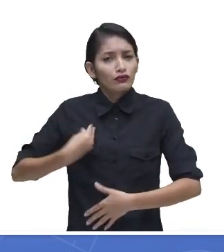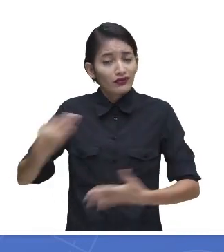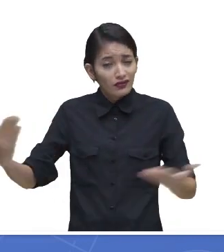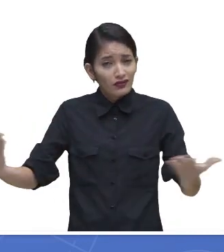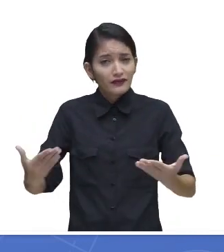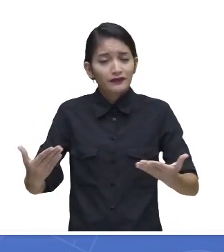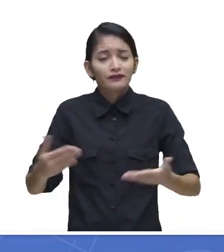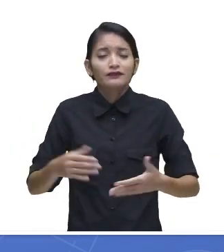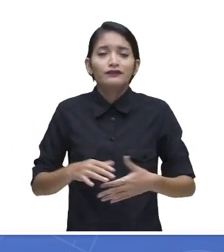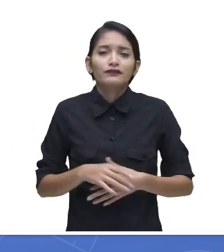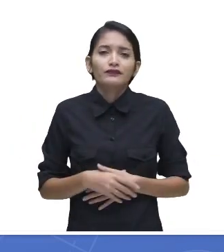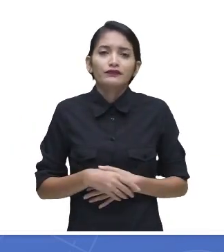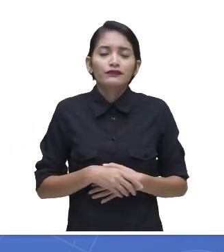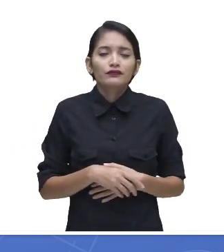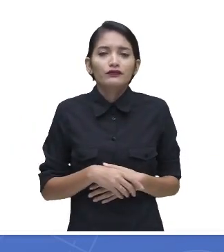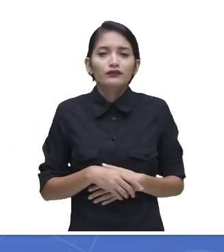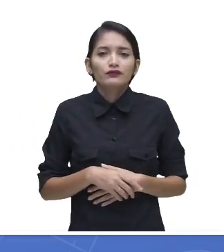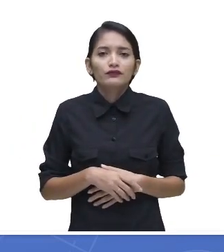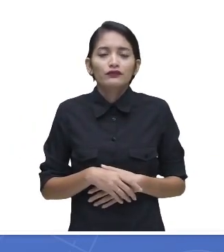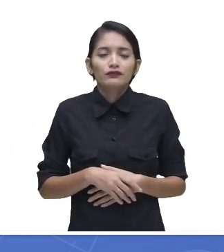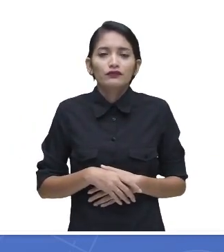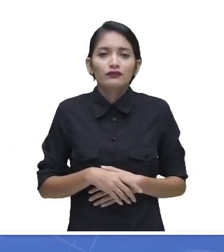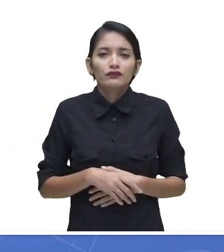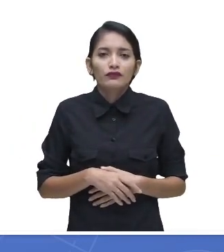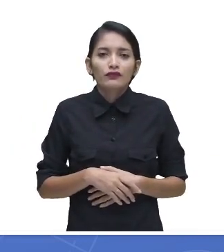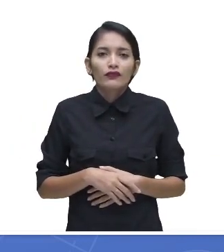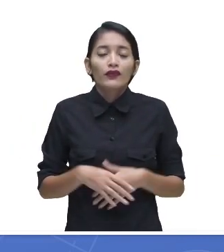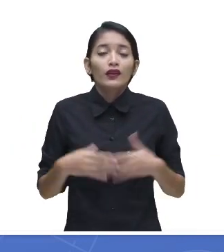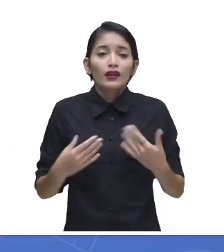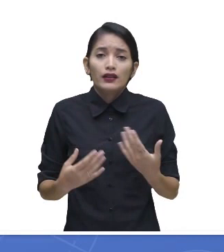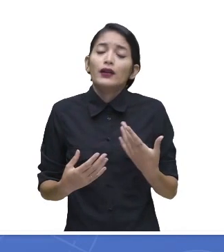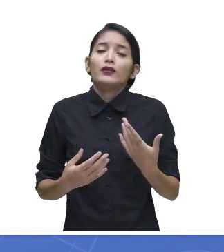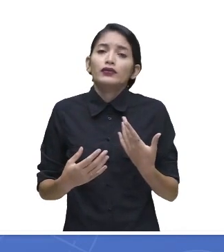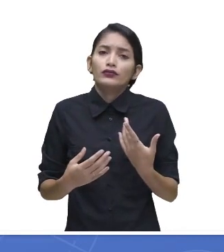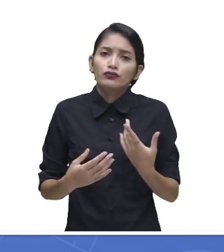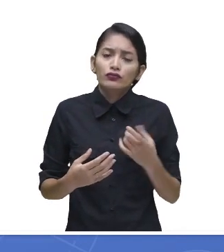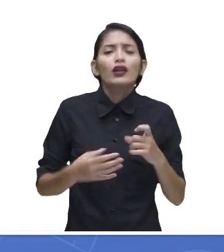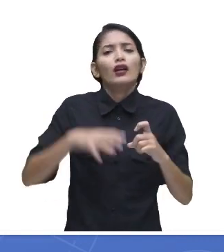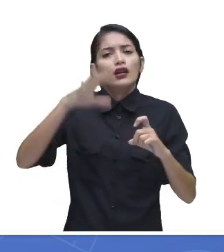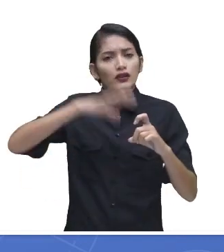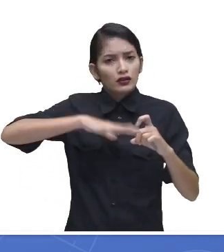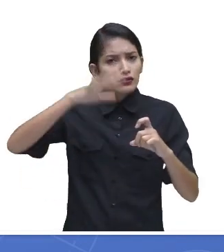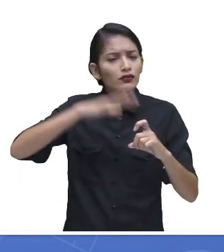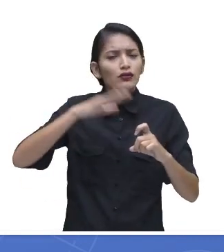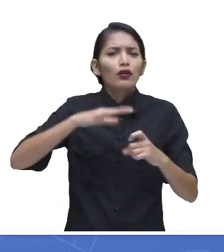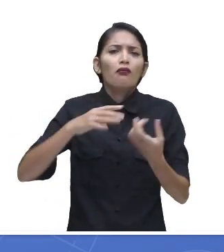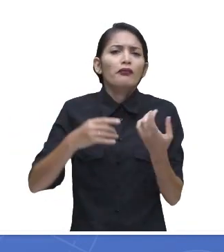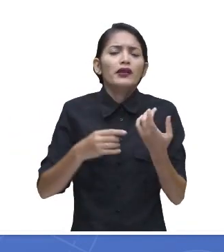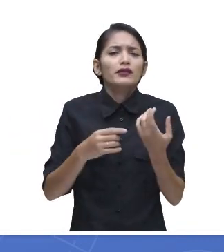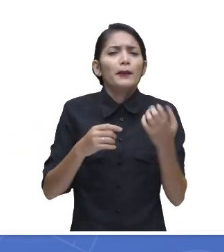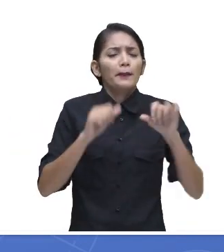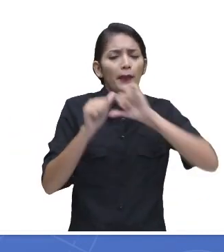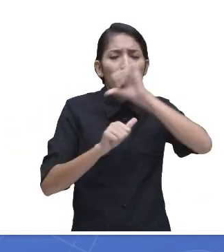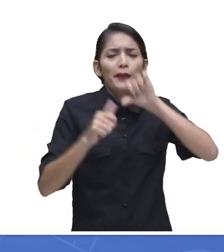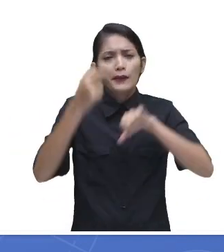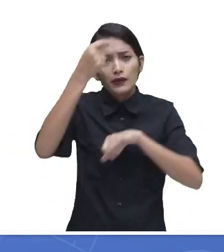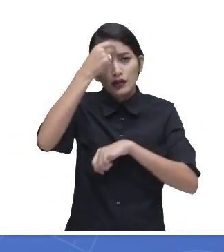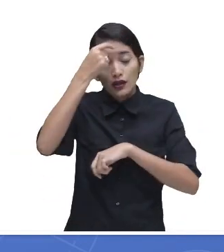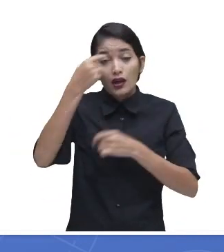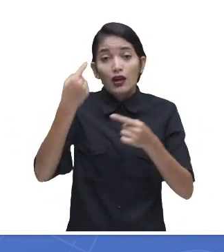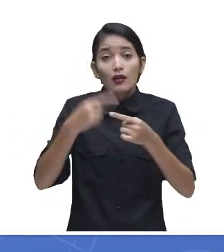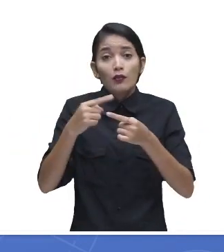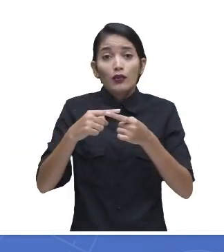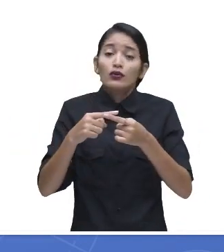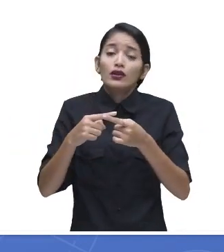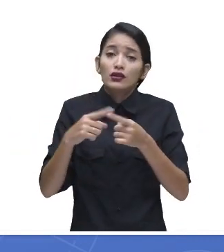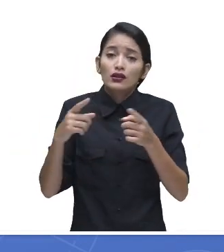atual. Então, esse mito da caverna, ele traz essa mudança de mentalidade, por quê? Porque a nossa